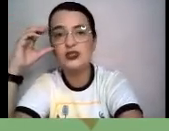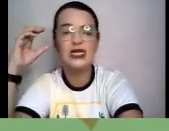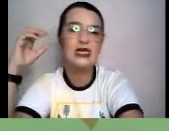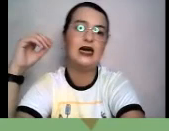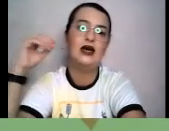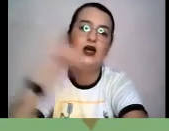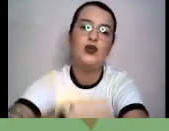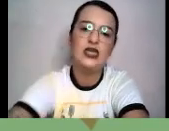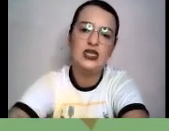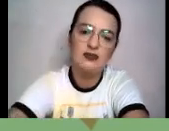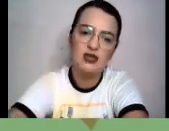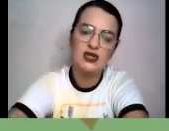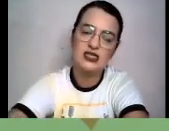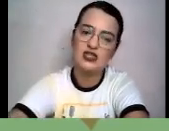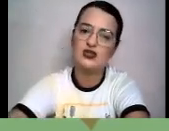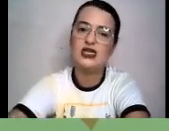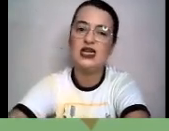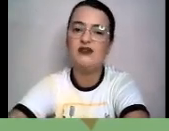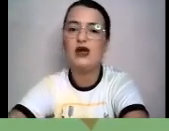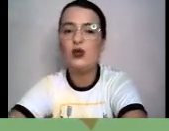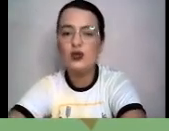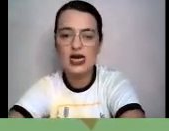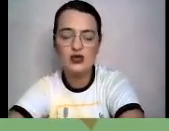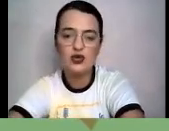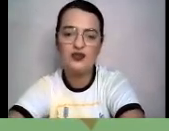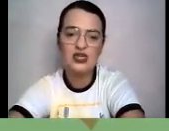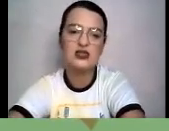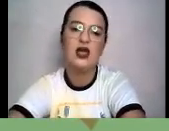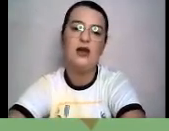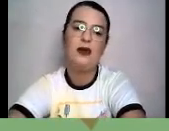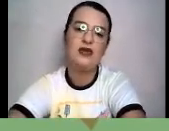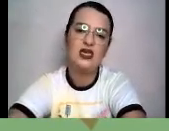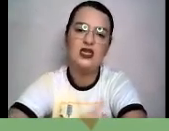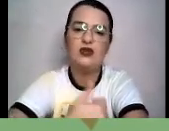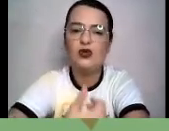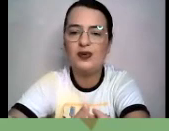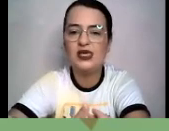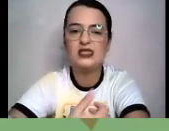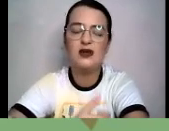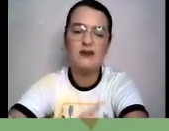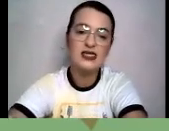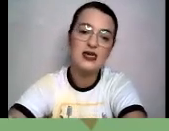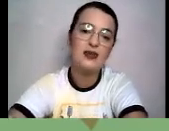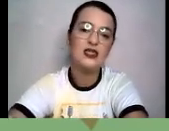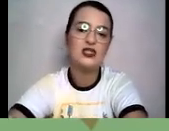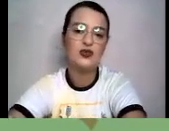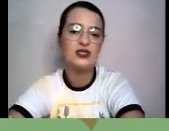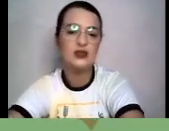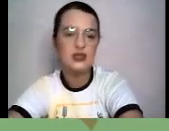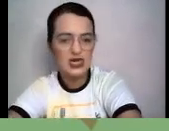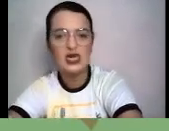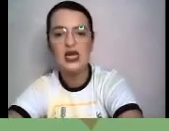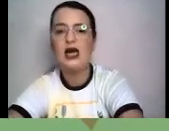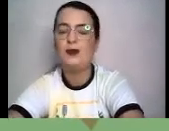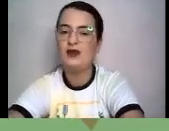geopolítica auxilia no entendimento das questões que levam aos conflitos, permitindo uma compreensão mais ampla de